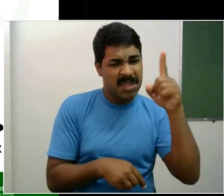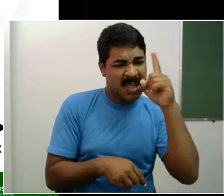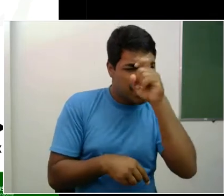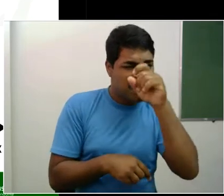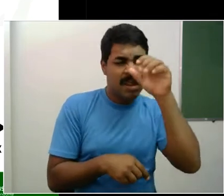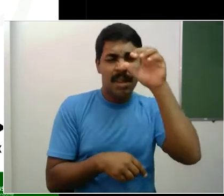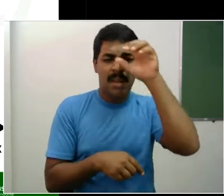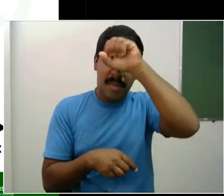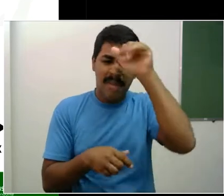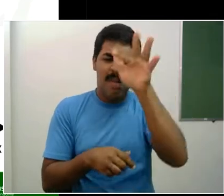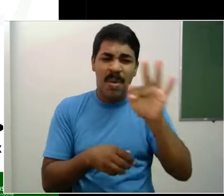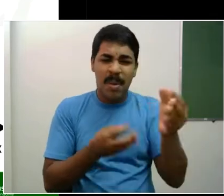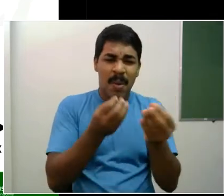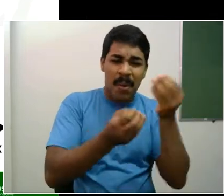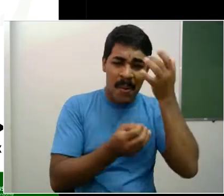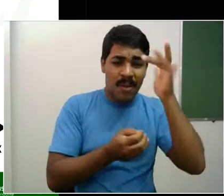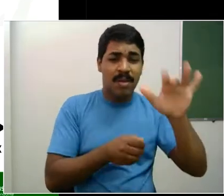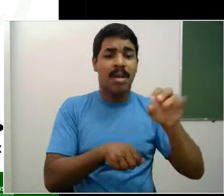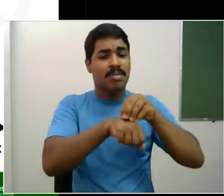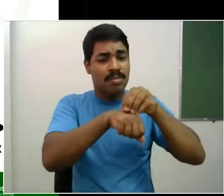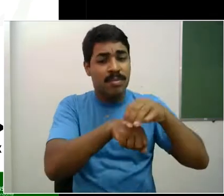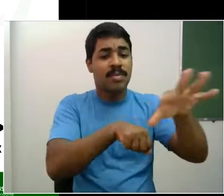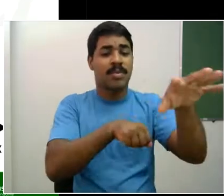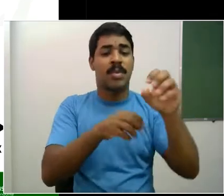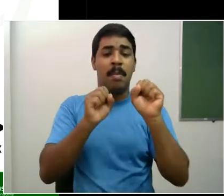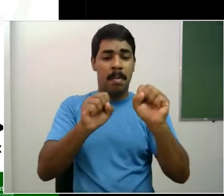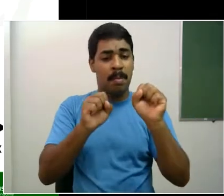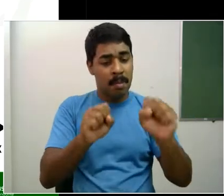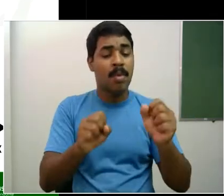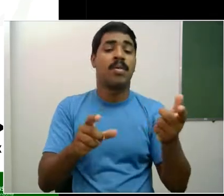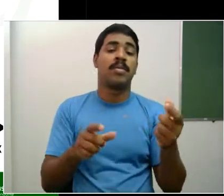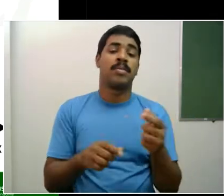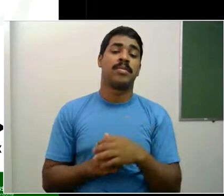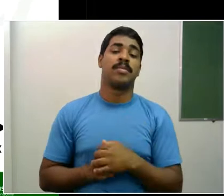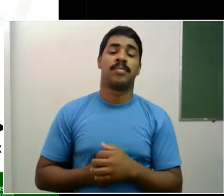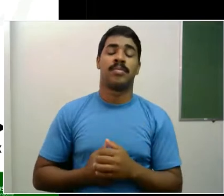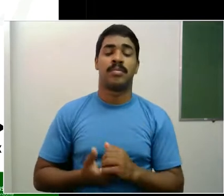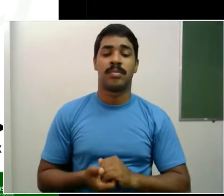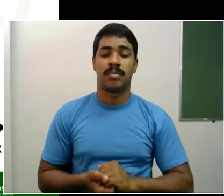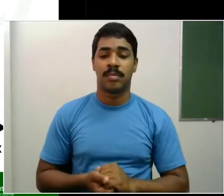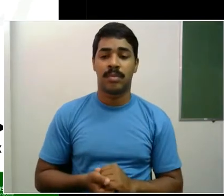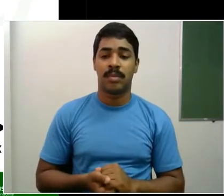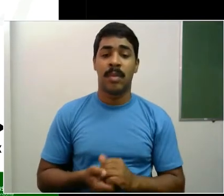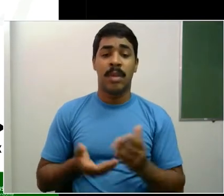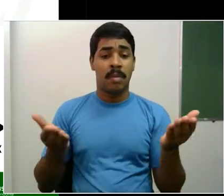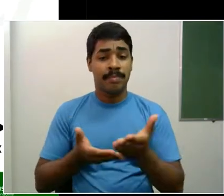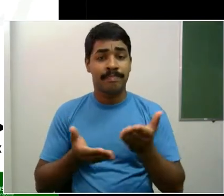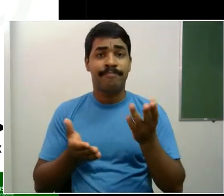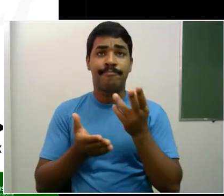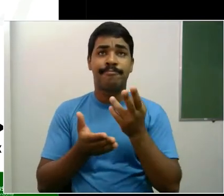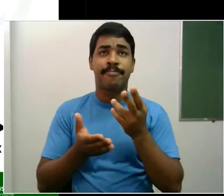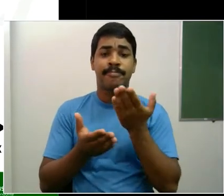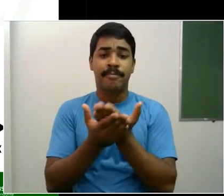também. Peço para que vocês indiquem o canal, tá? Que eu estarei agora